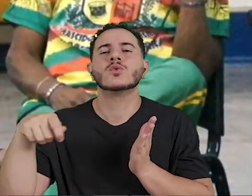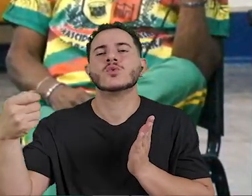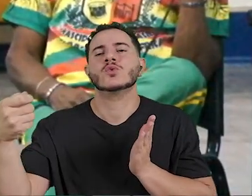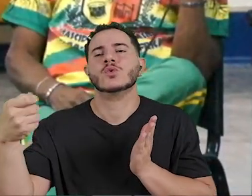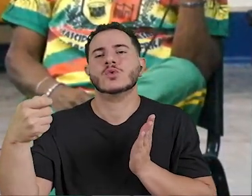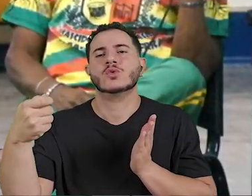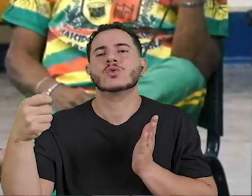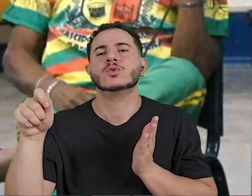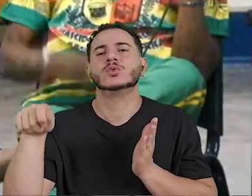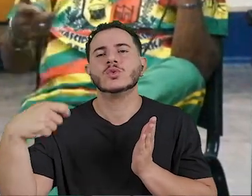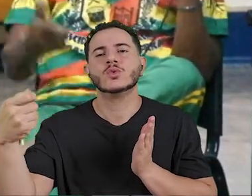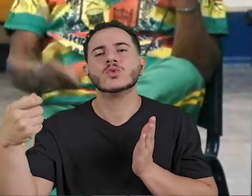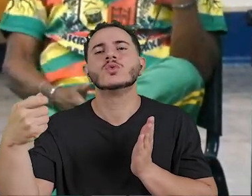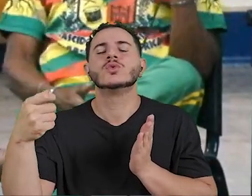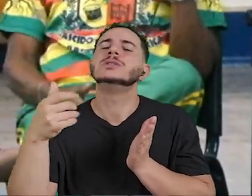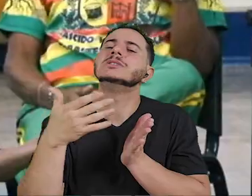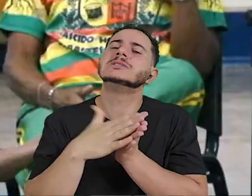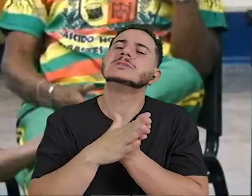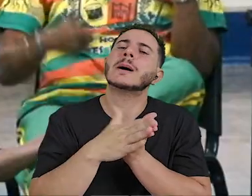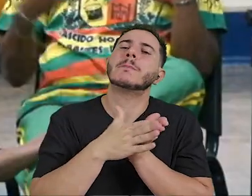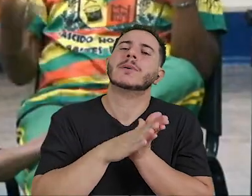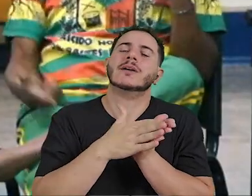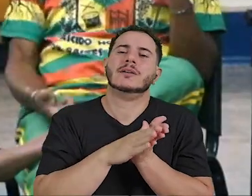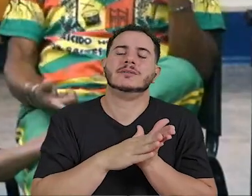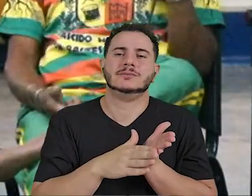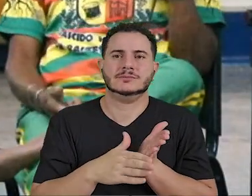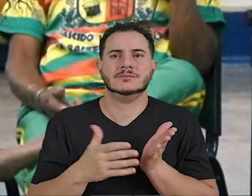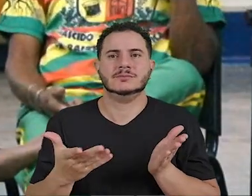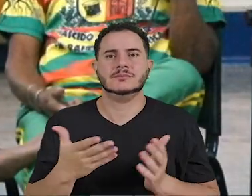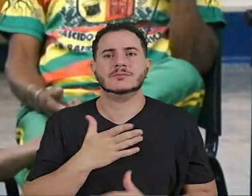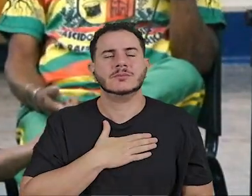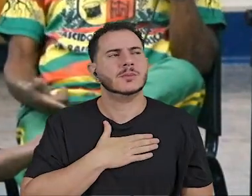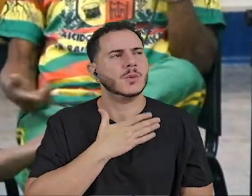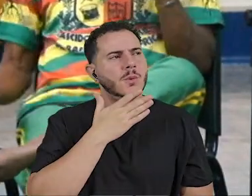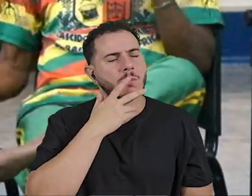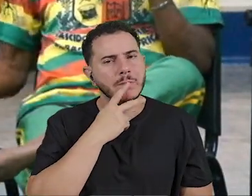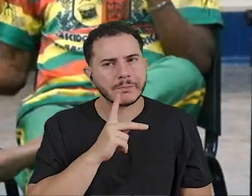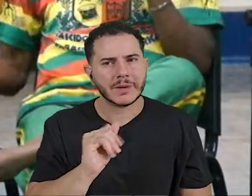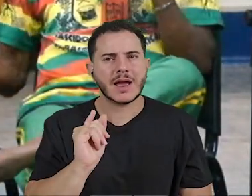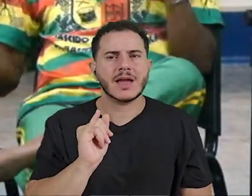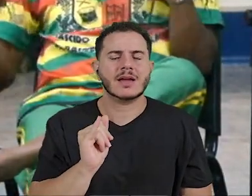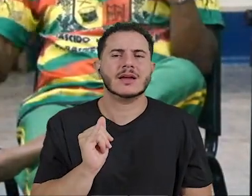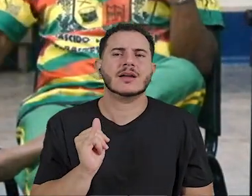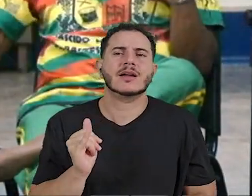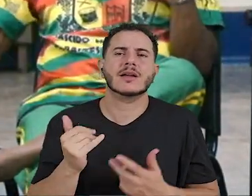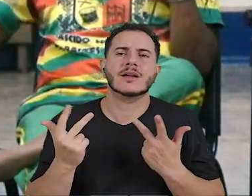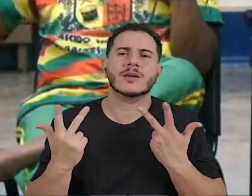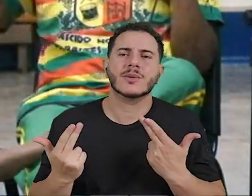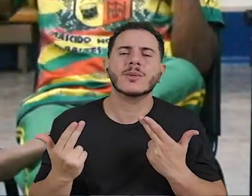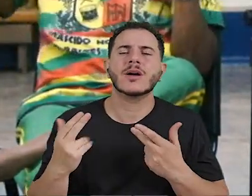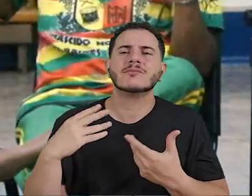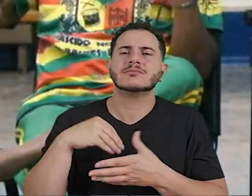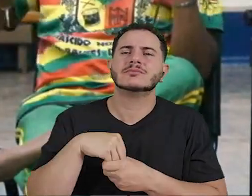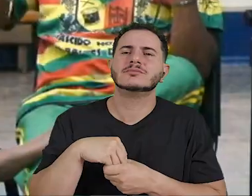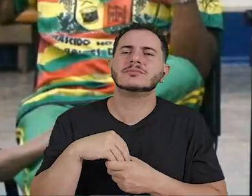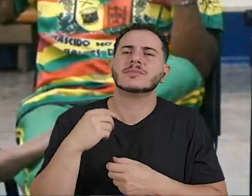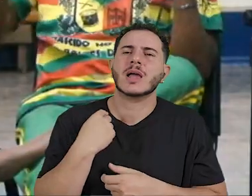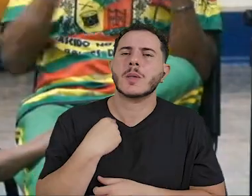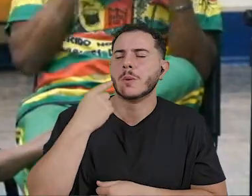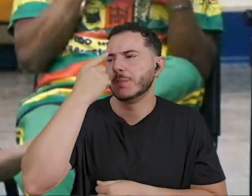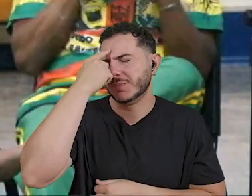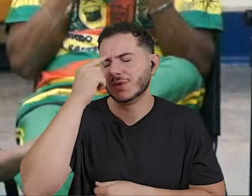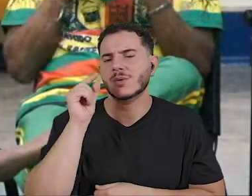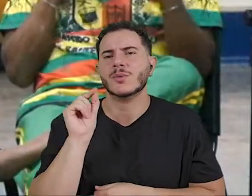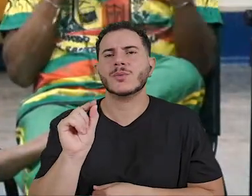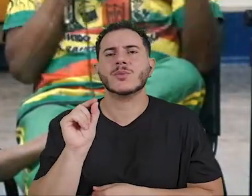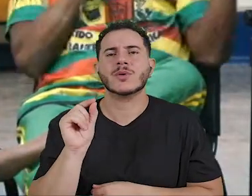Entendeu? Eu vim do samba. Meu pai, assim como eu invejei ele, eu acho que eu invejei,